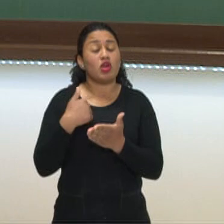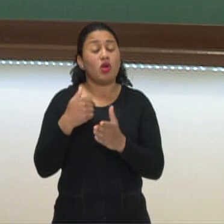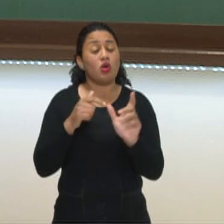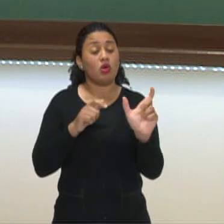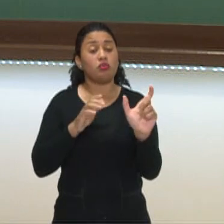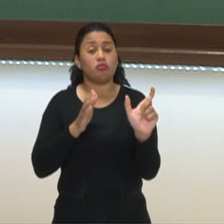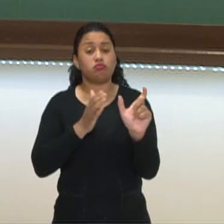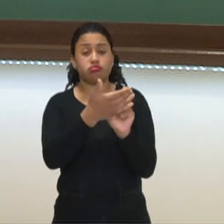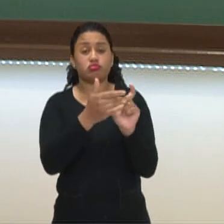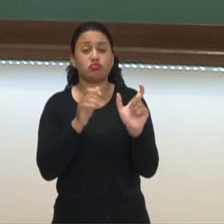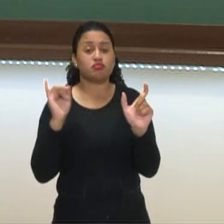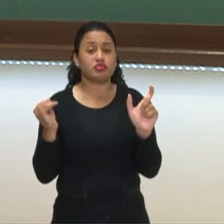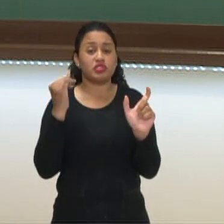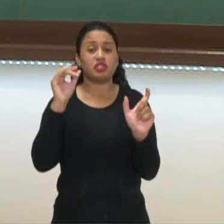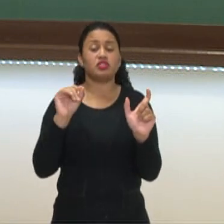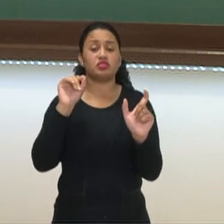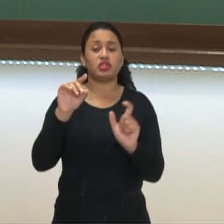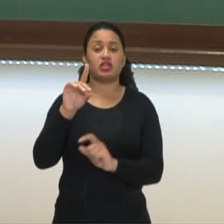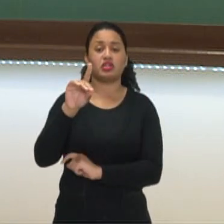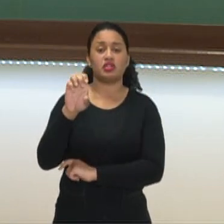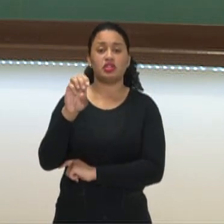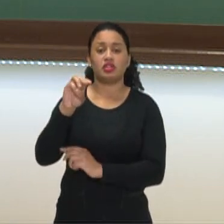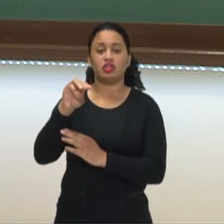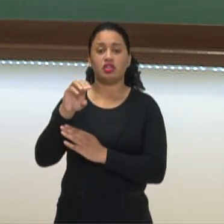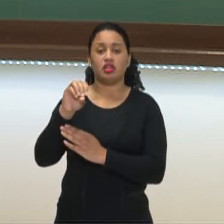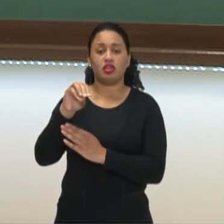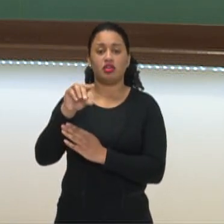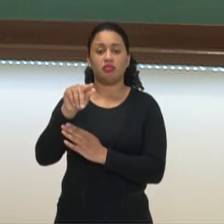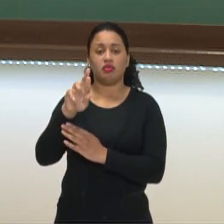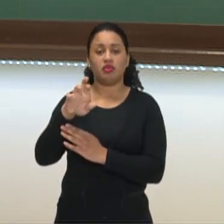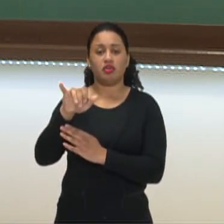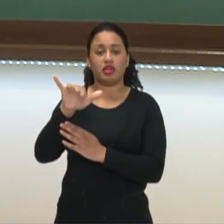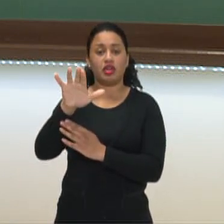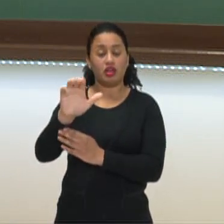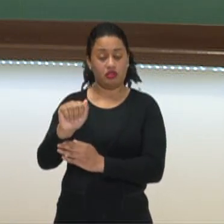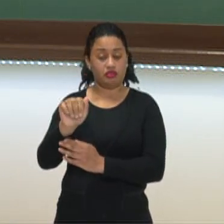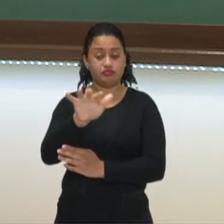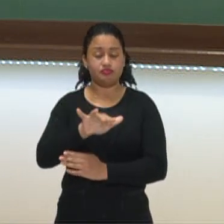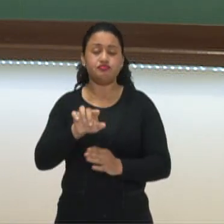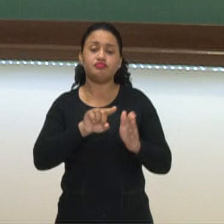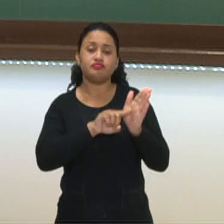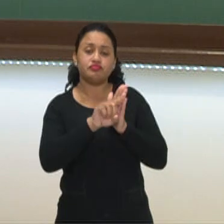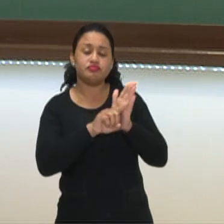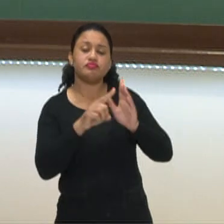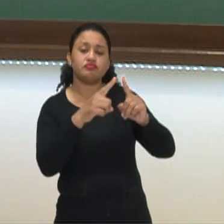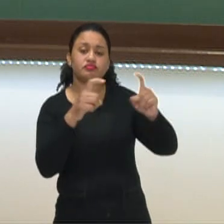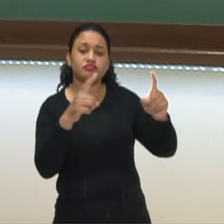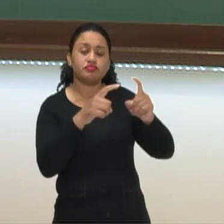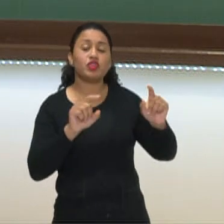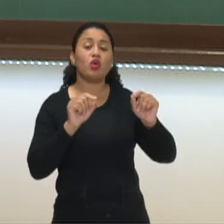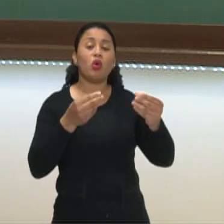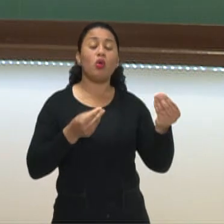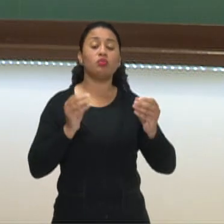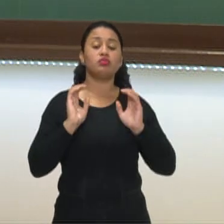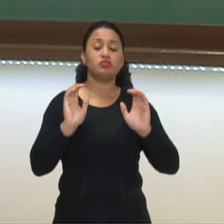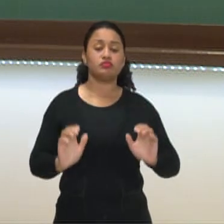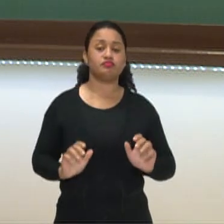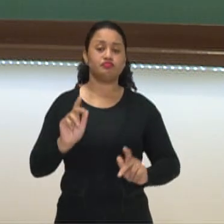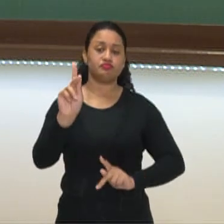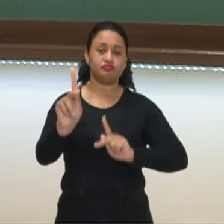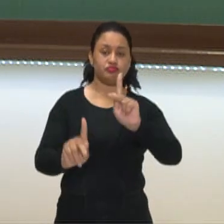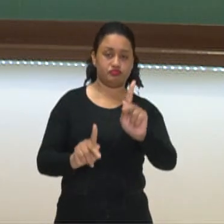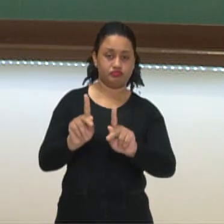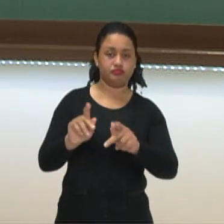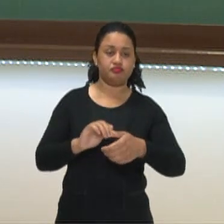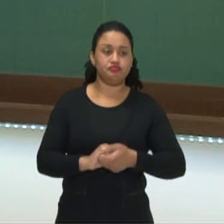demografia. A demografia é a parte da ciência que se responsabiliza por estudar o comportamento populacional. Então vamos